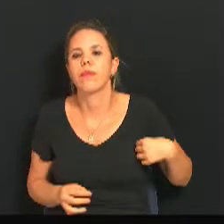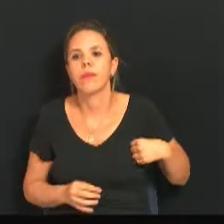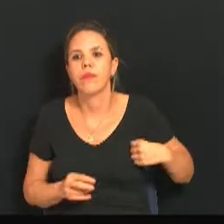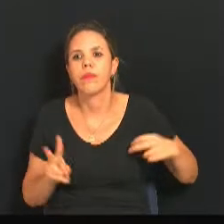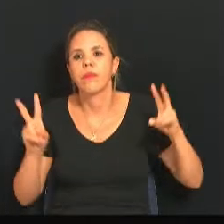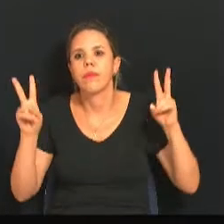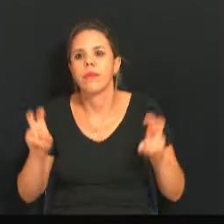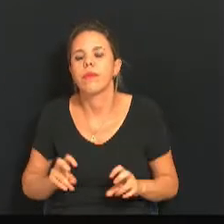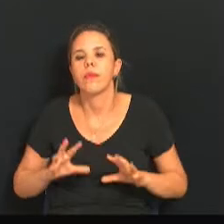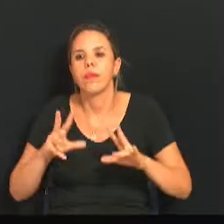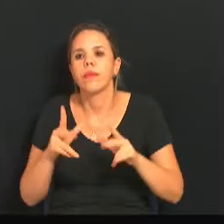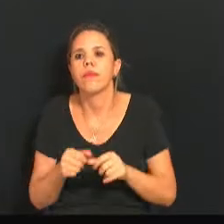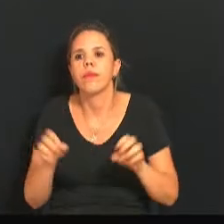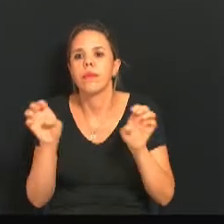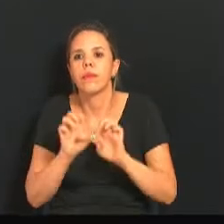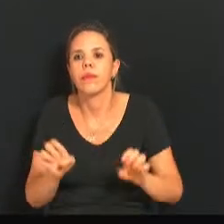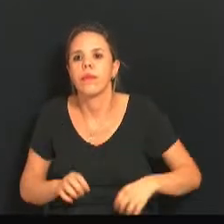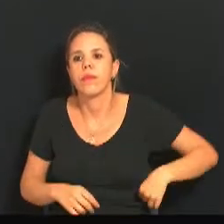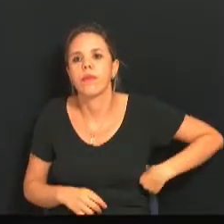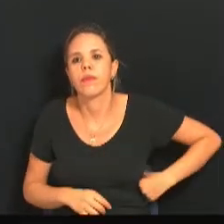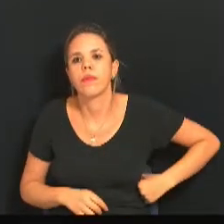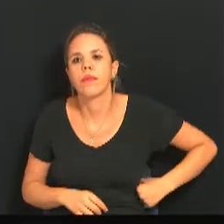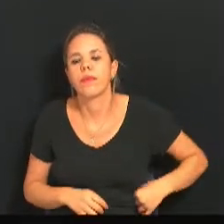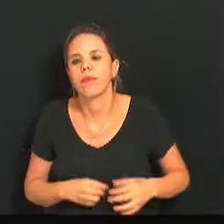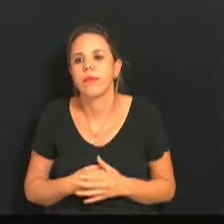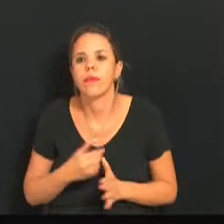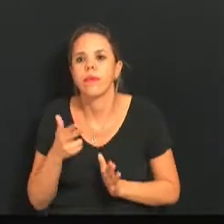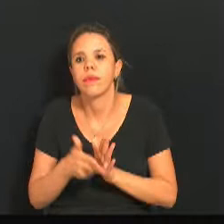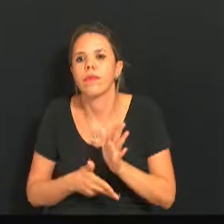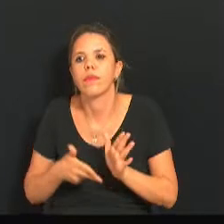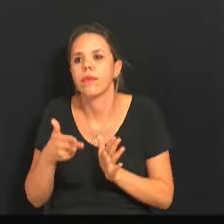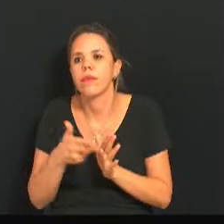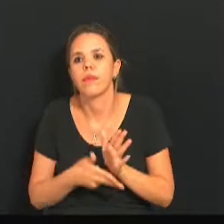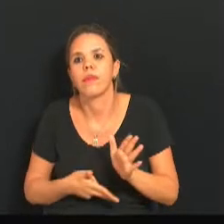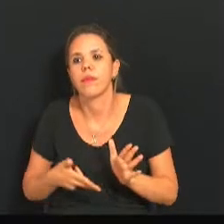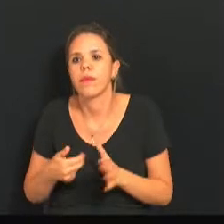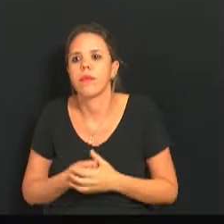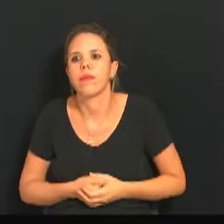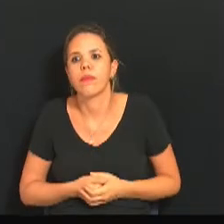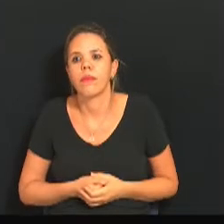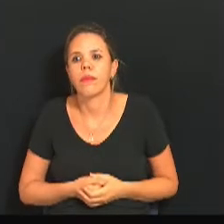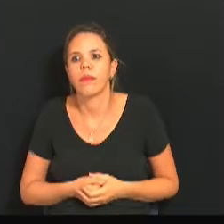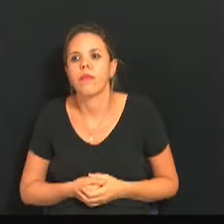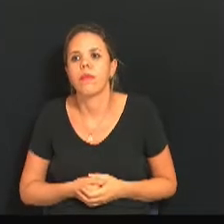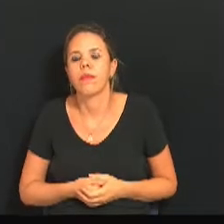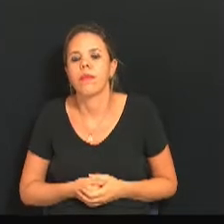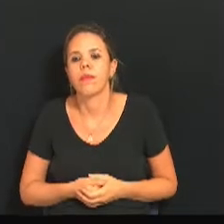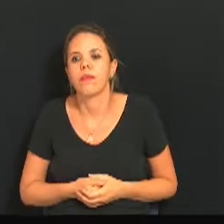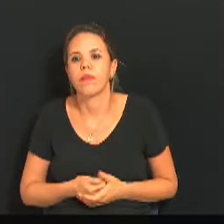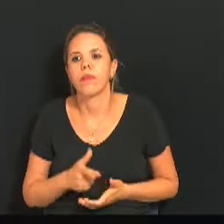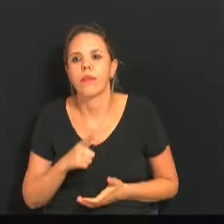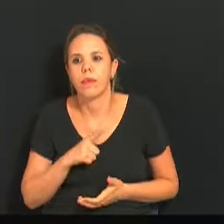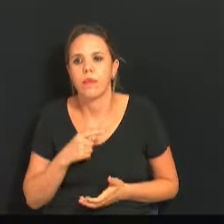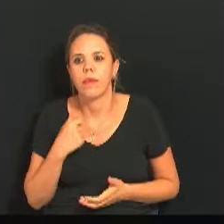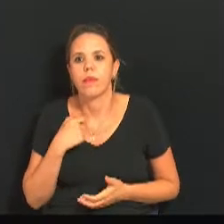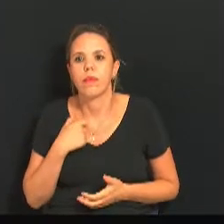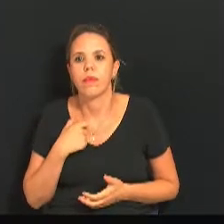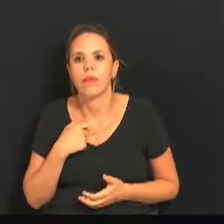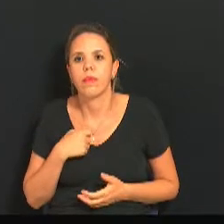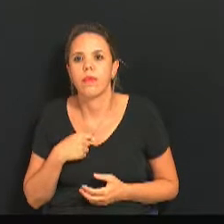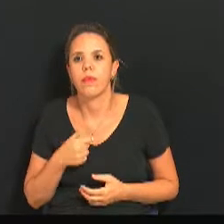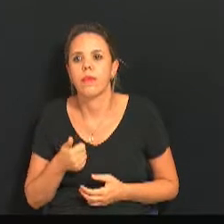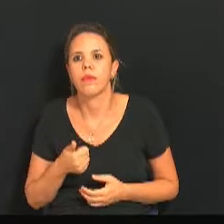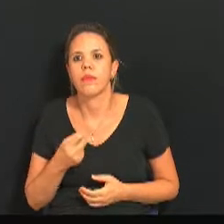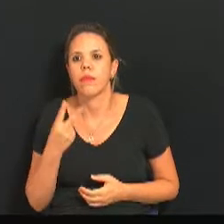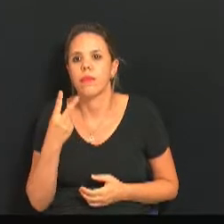relação a toda estrutura do Parque Ferroviário é mais fácil deles duas